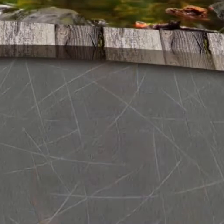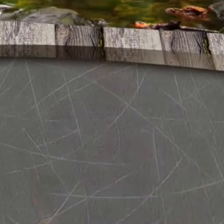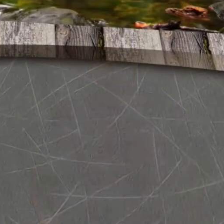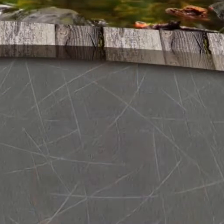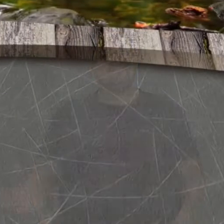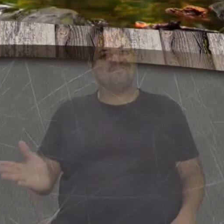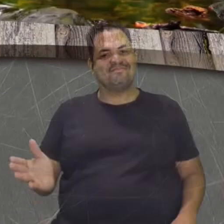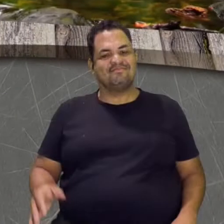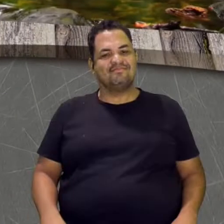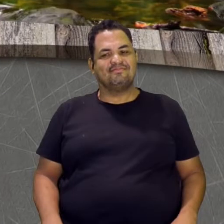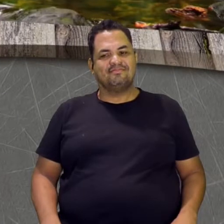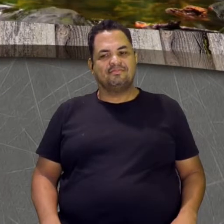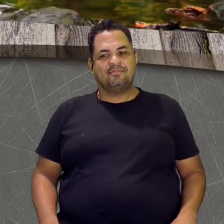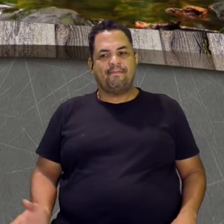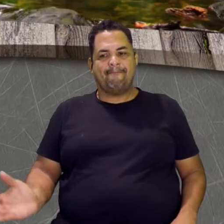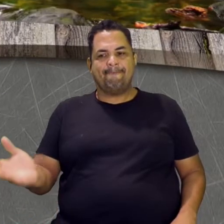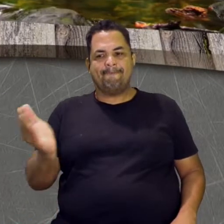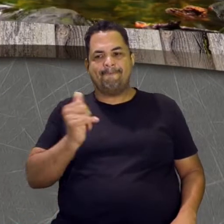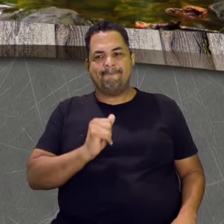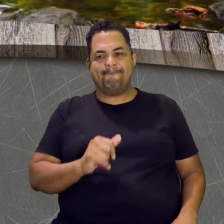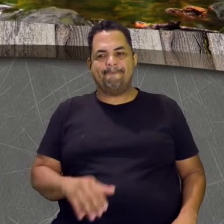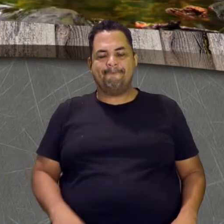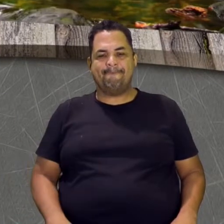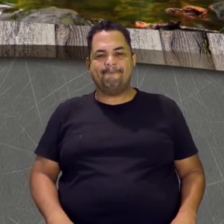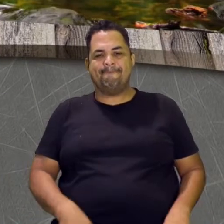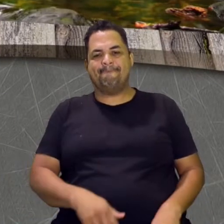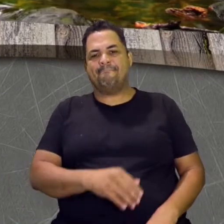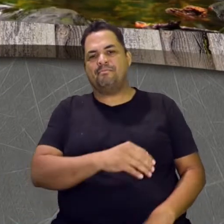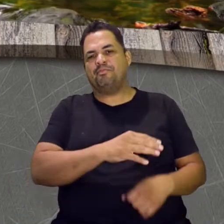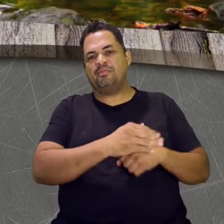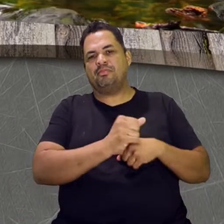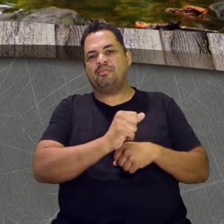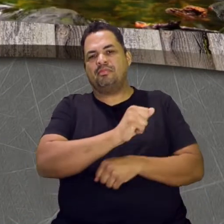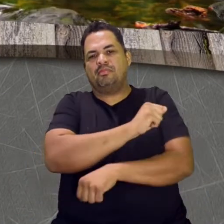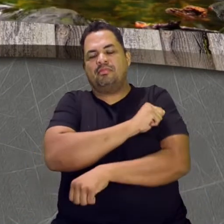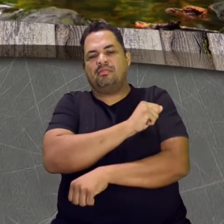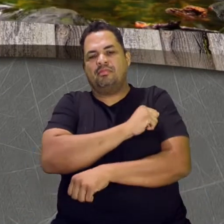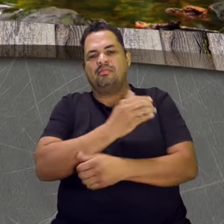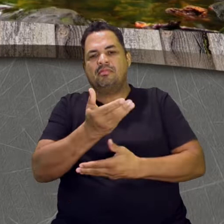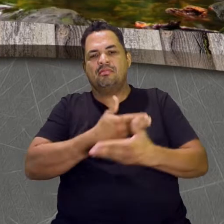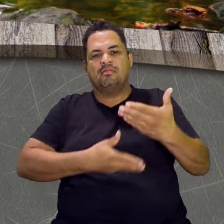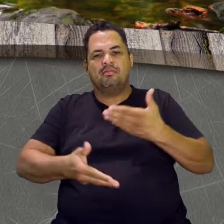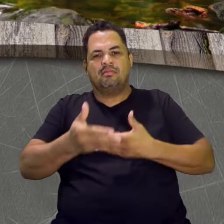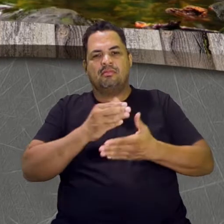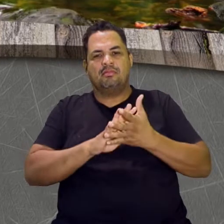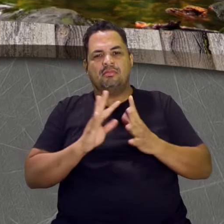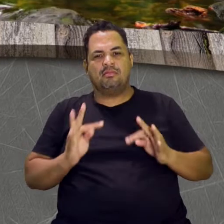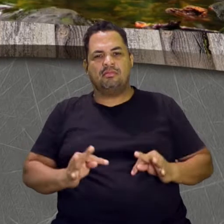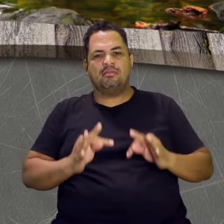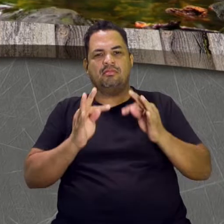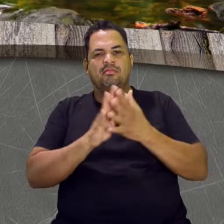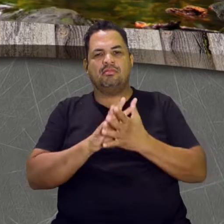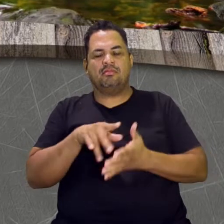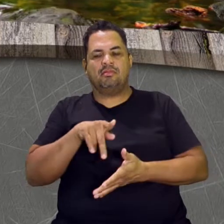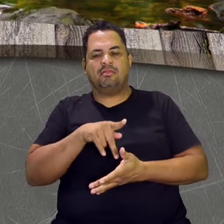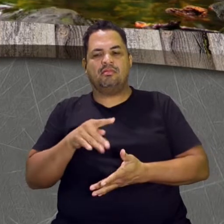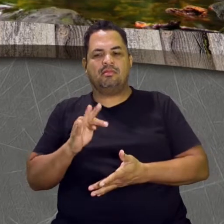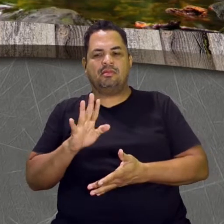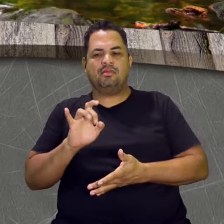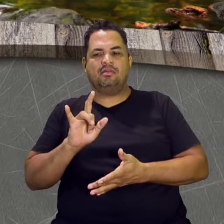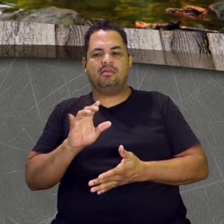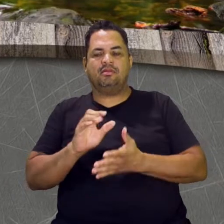Vamos lá, meus queridos alunos da mediação tecnológica, a professora Tabita com vocês mais uma vez aqui